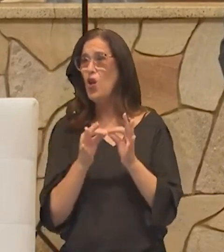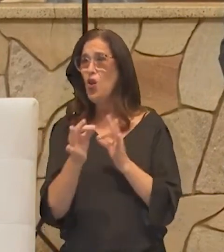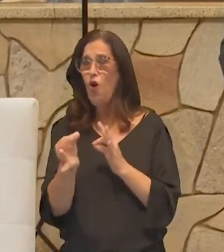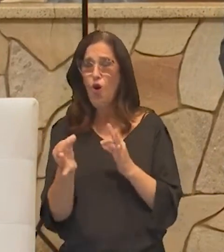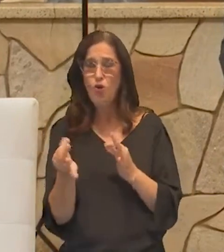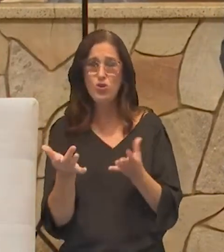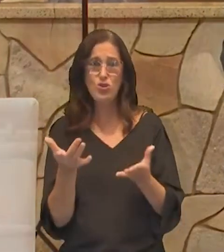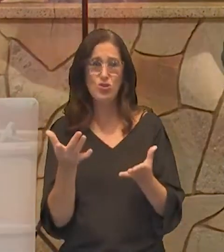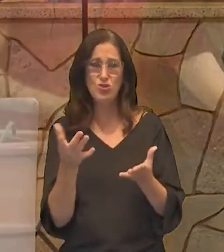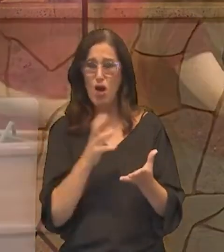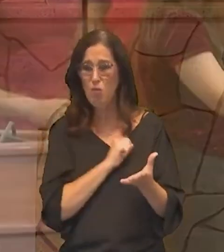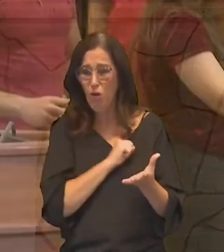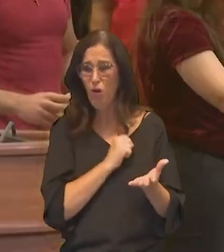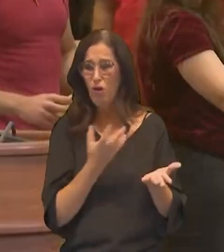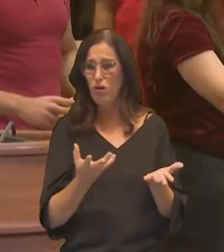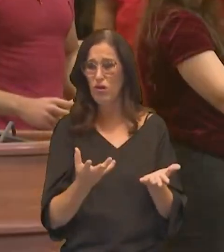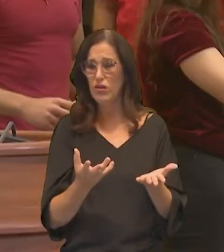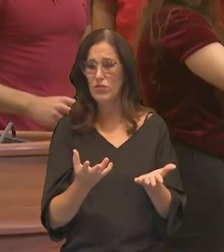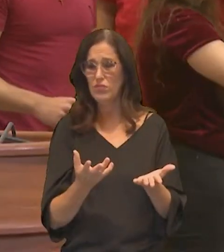tipo de amor.